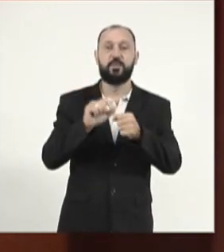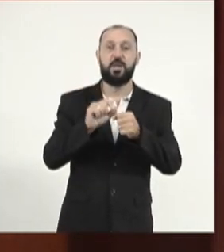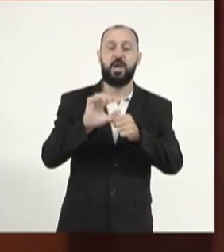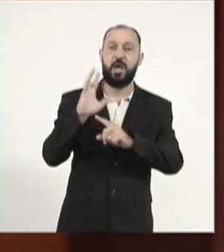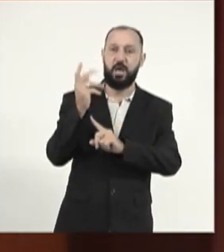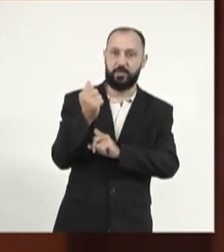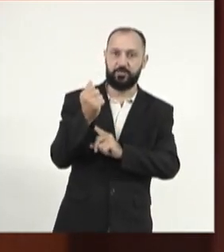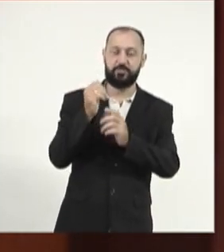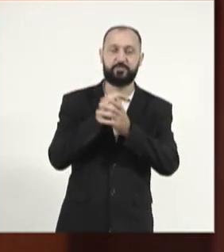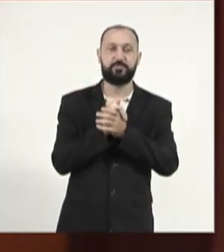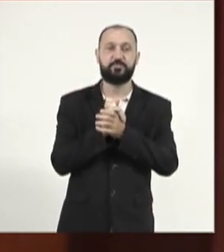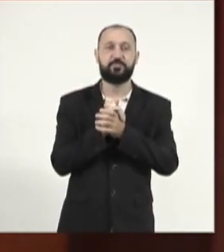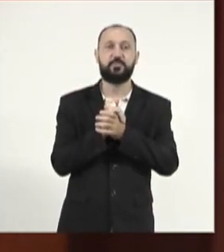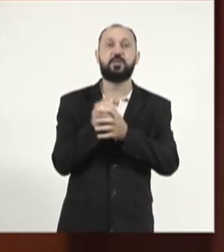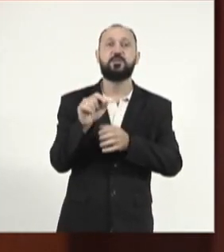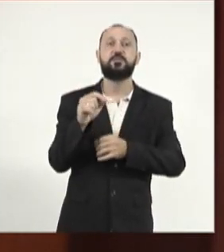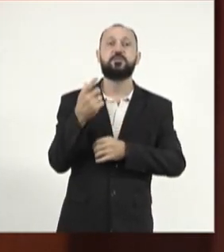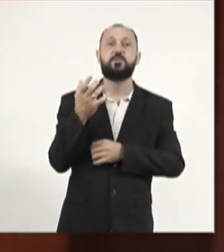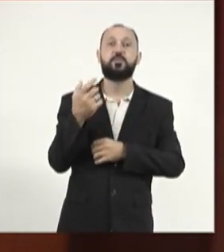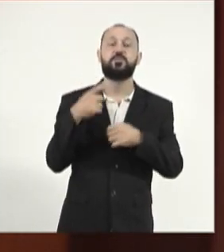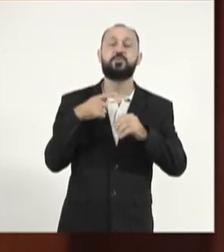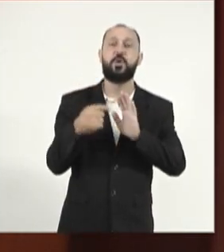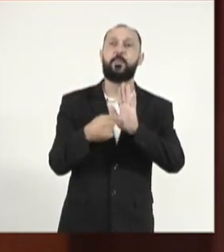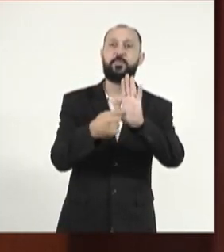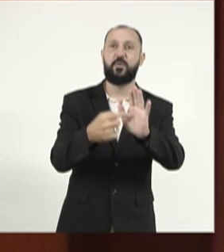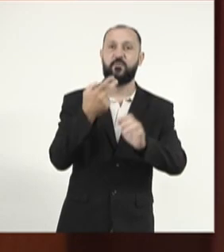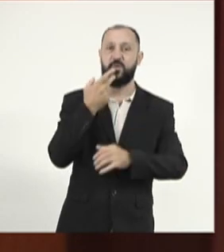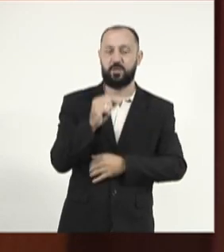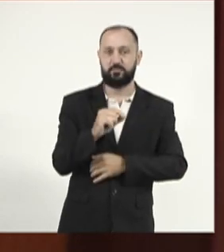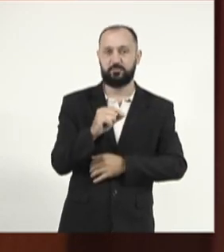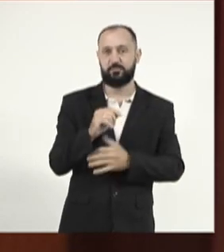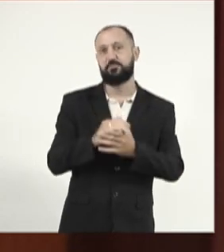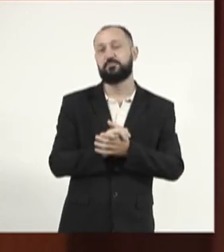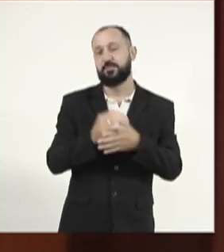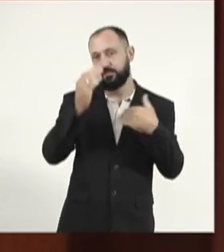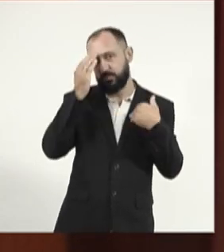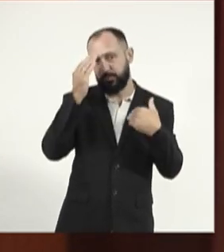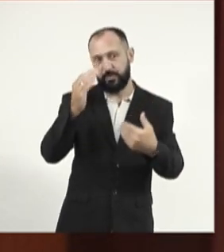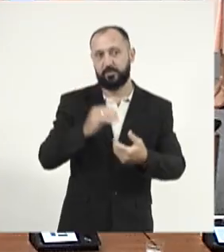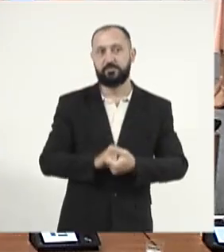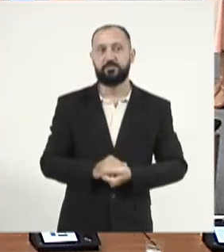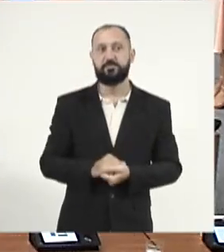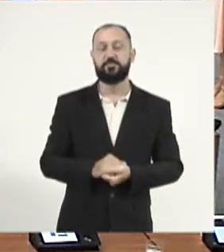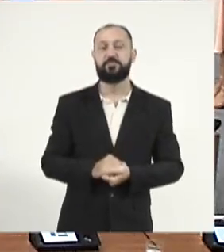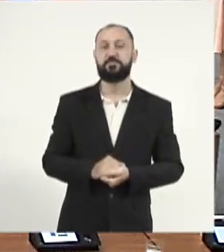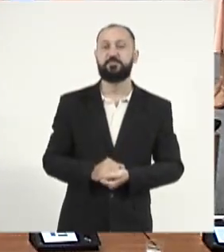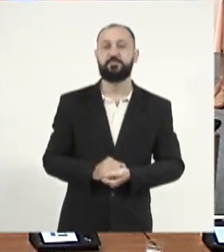arte. Então, é isso que eu tinha aqui para dizer, e muito obrigada.